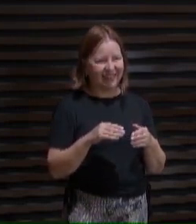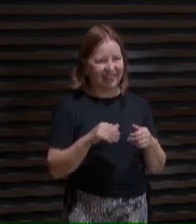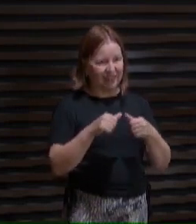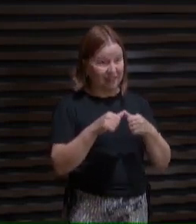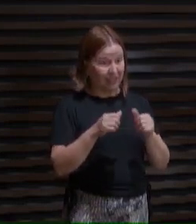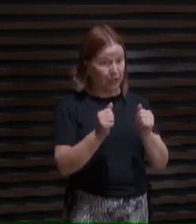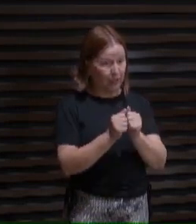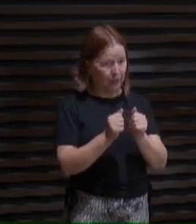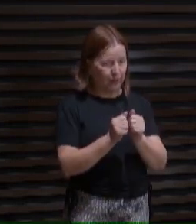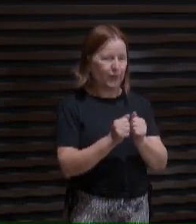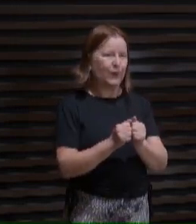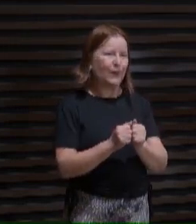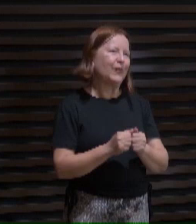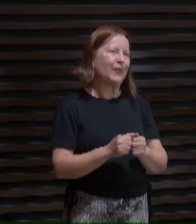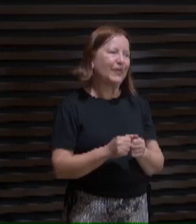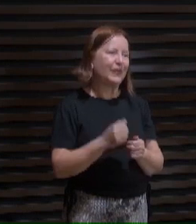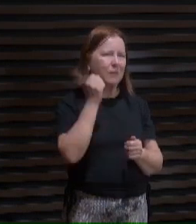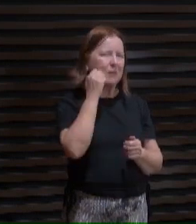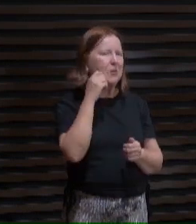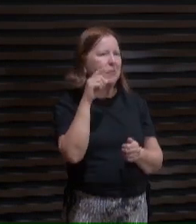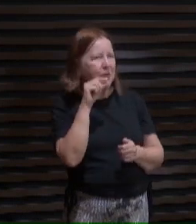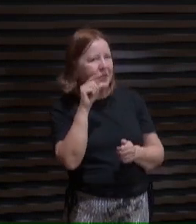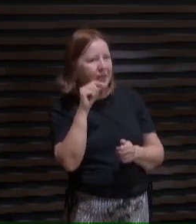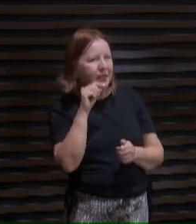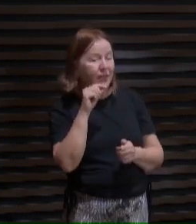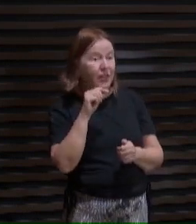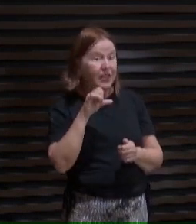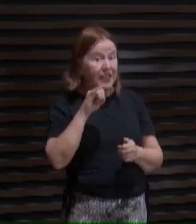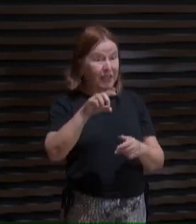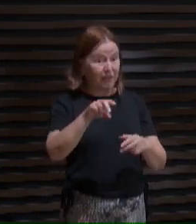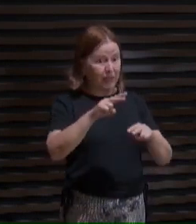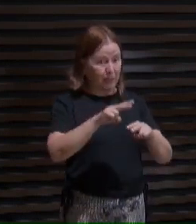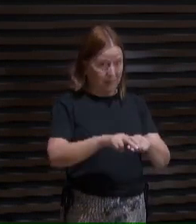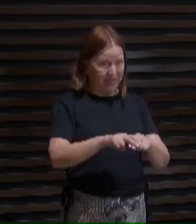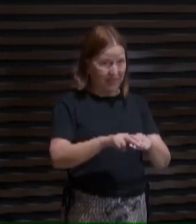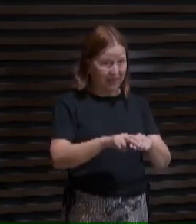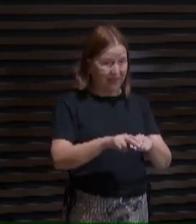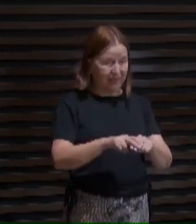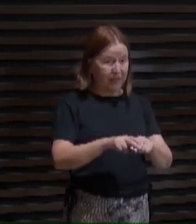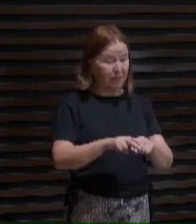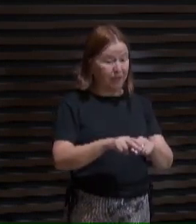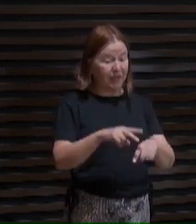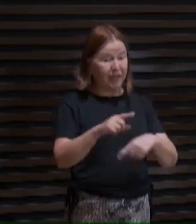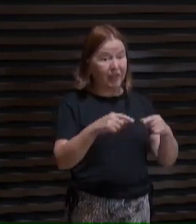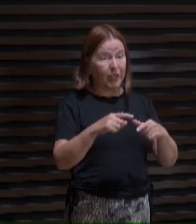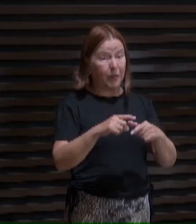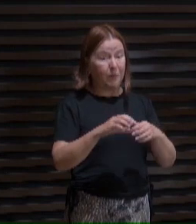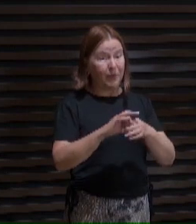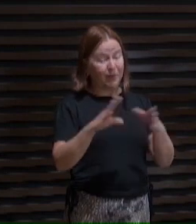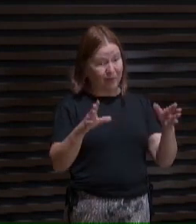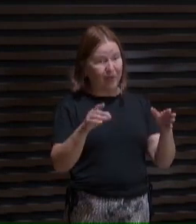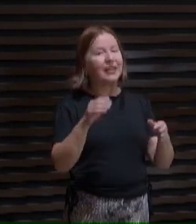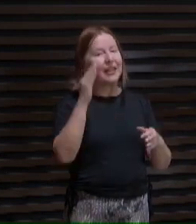sabe fazer a casinha, igual a mãe dele fazia, ele sabe fazer. Por quê? Porque é uma questão de